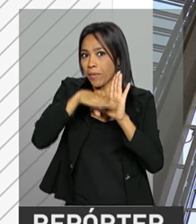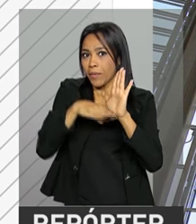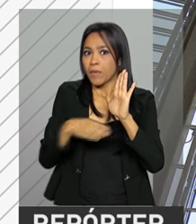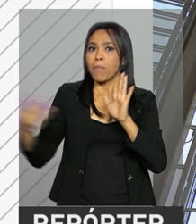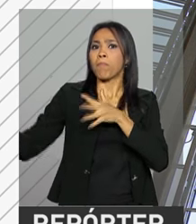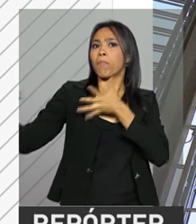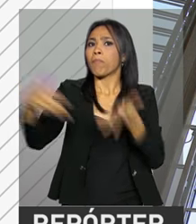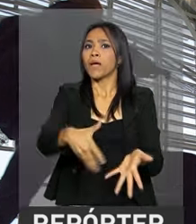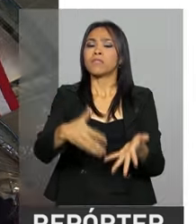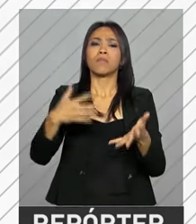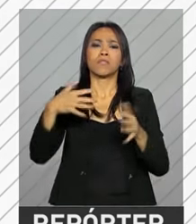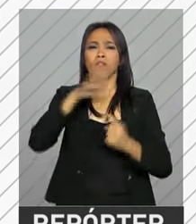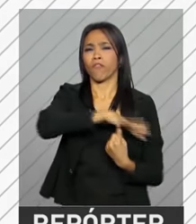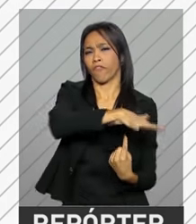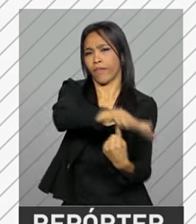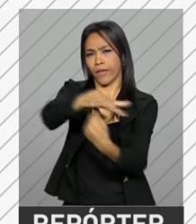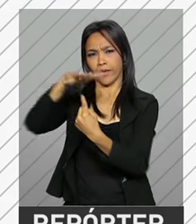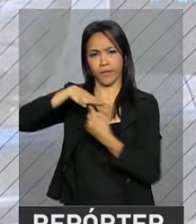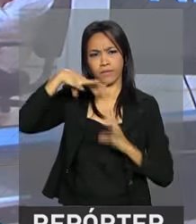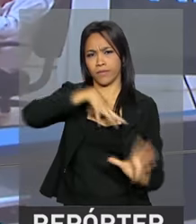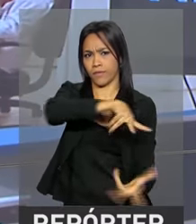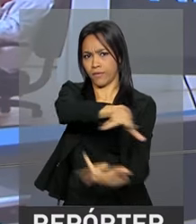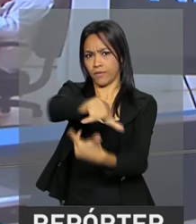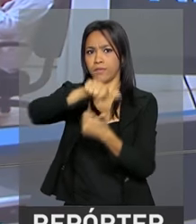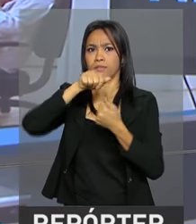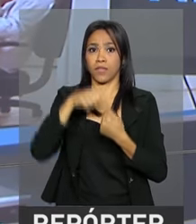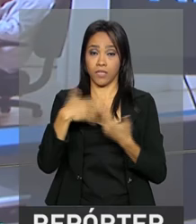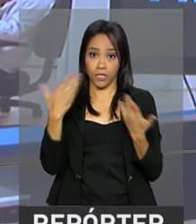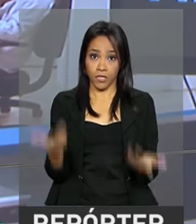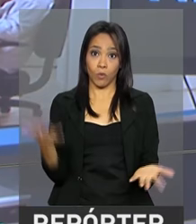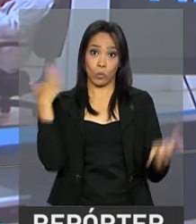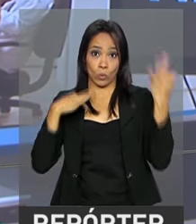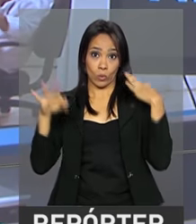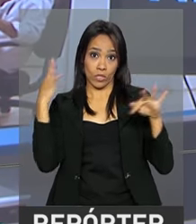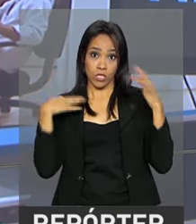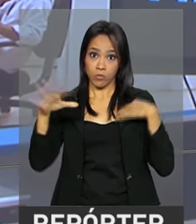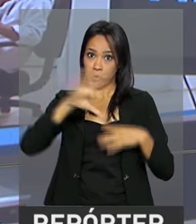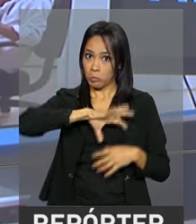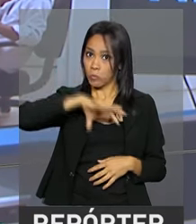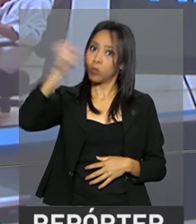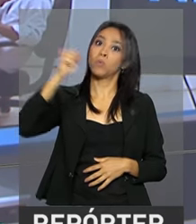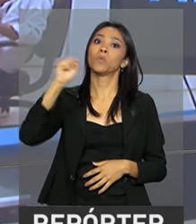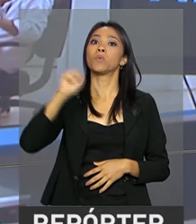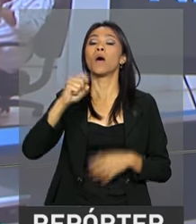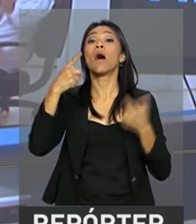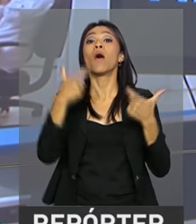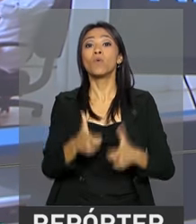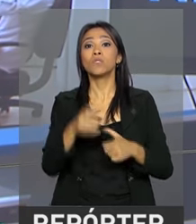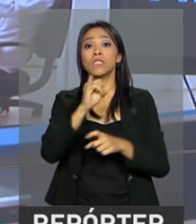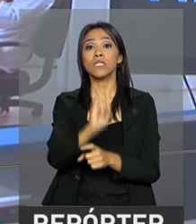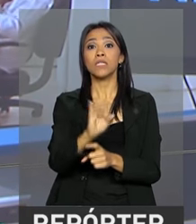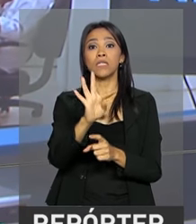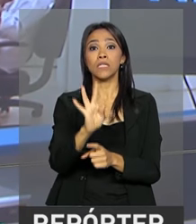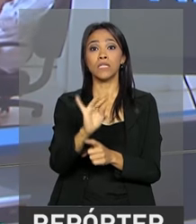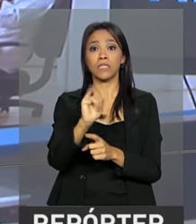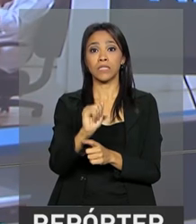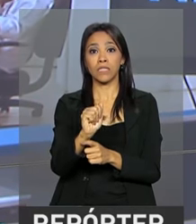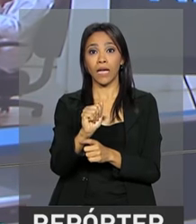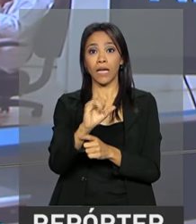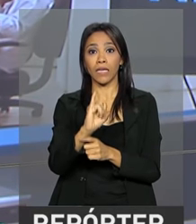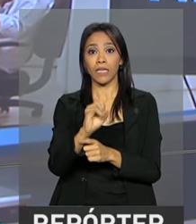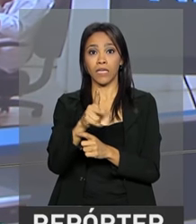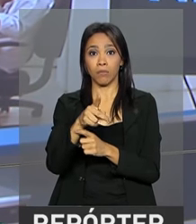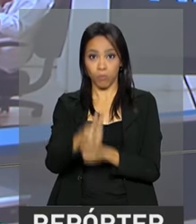participação em feiras internacionais e o turismo também bateu recorde em Itaipu usina que retomou ano